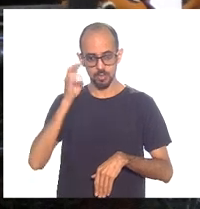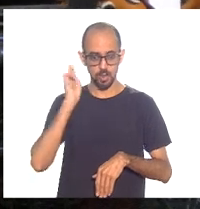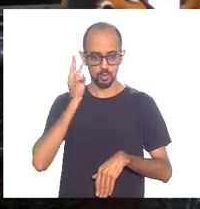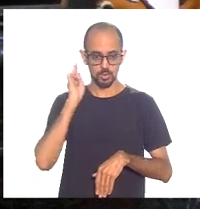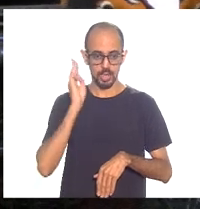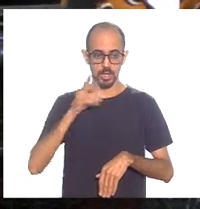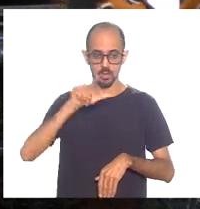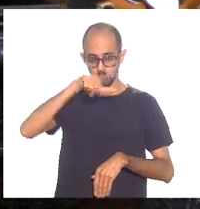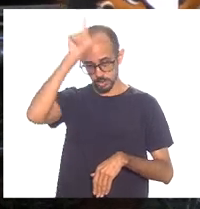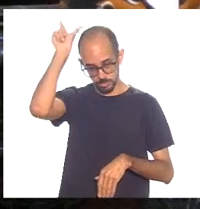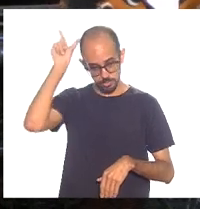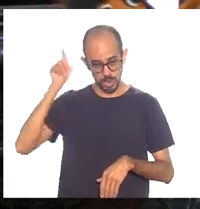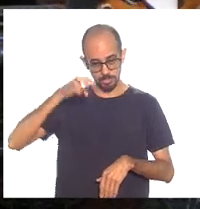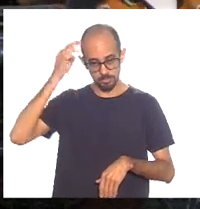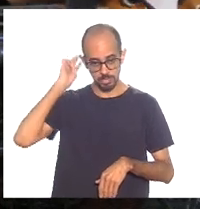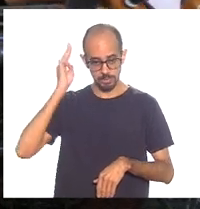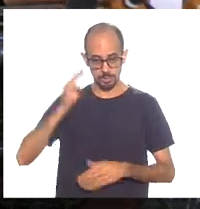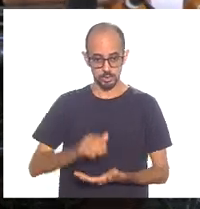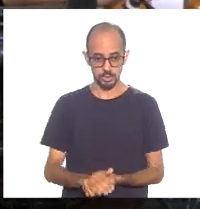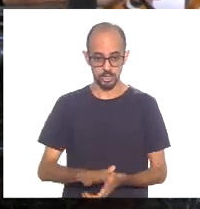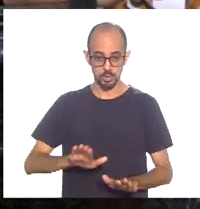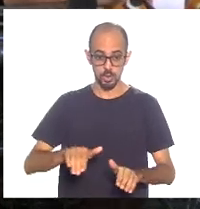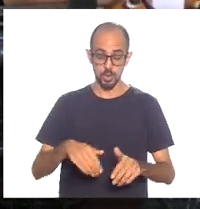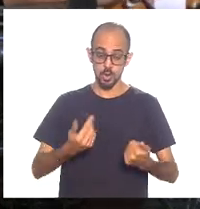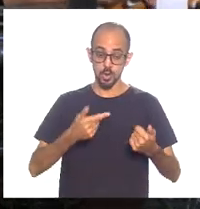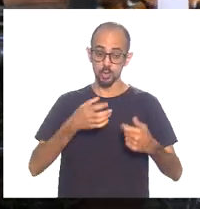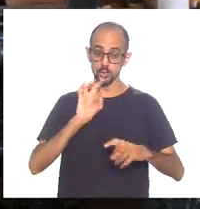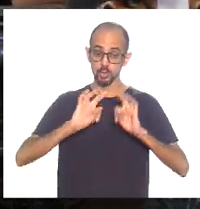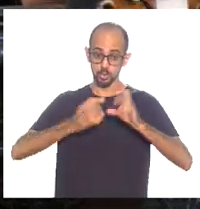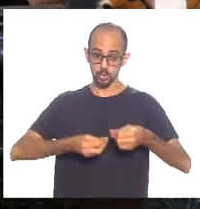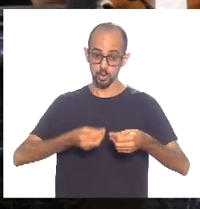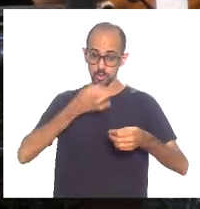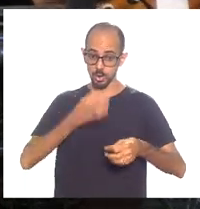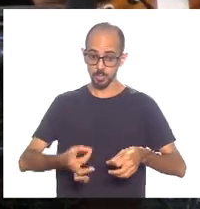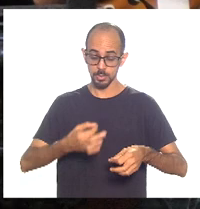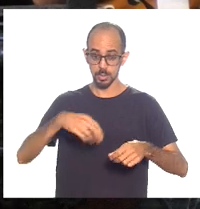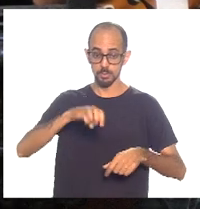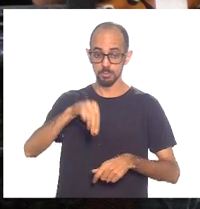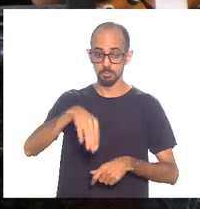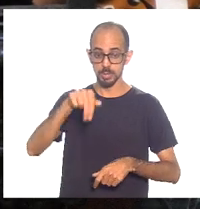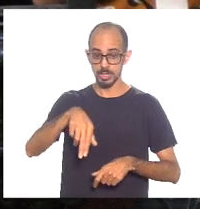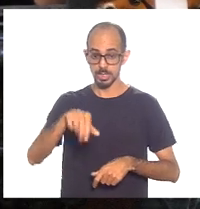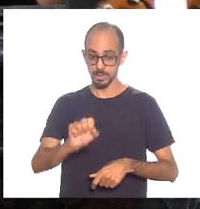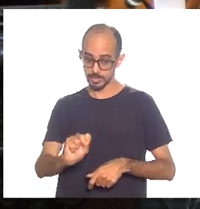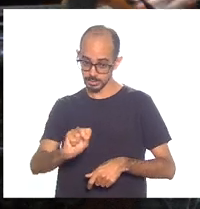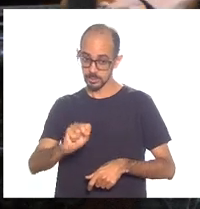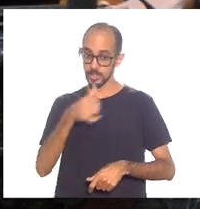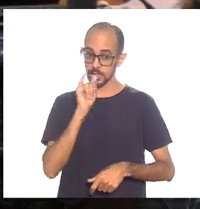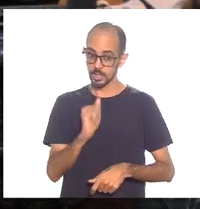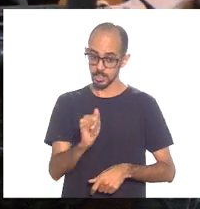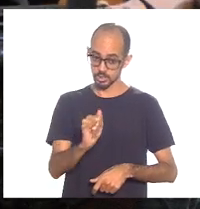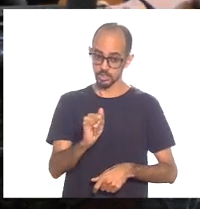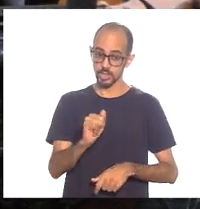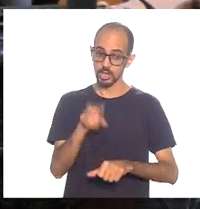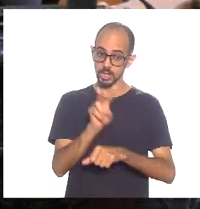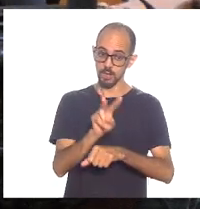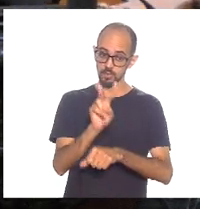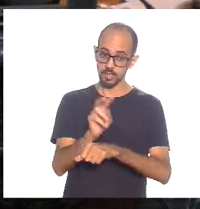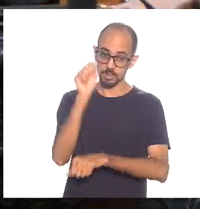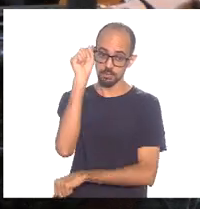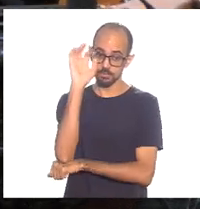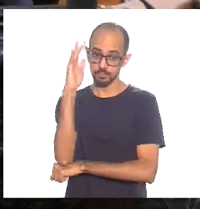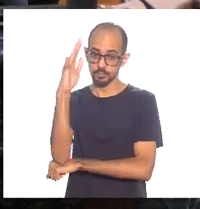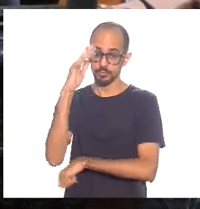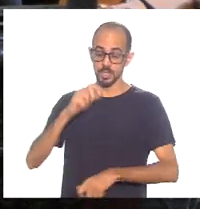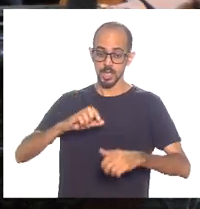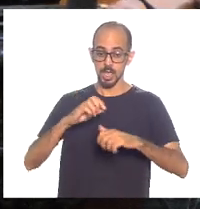Paulo e Márcio Pacheco. Pendendo de pareceres das Comissões de Constituição e Justiça, de Minas e Energia, de Defesa do Meio Ambiente, Economia, Indústria e Comércio,